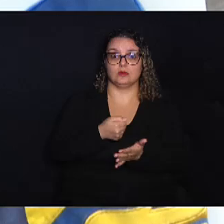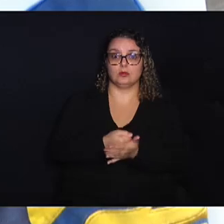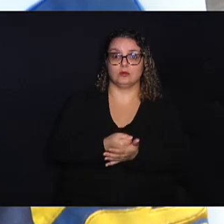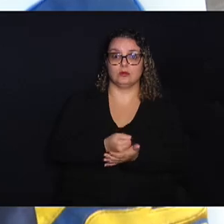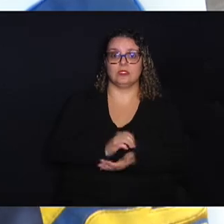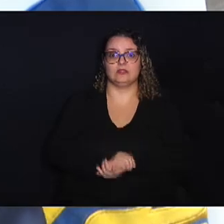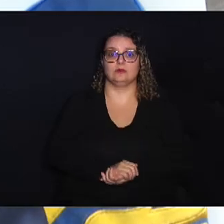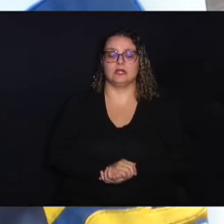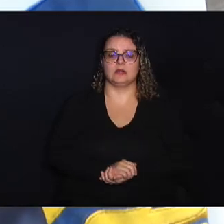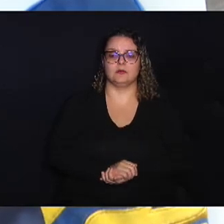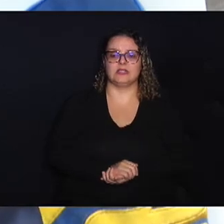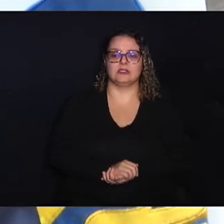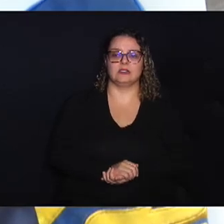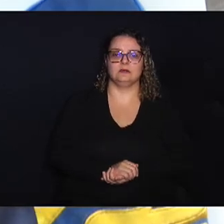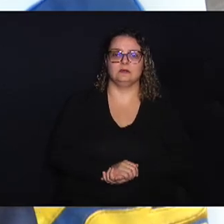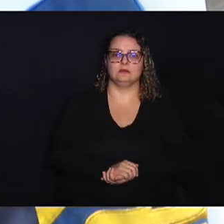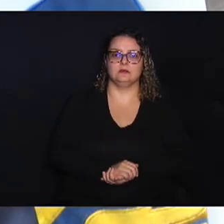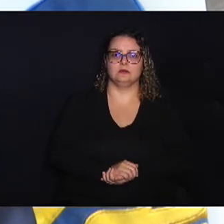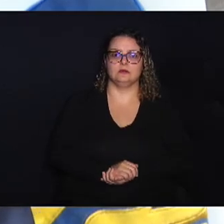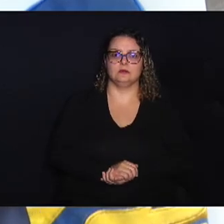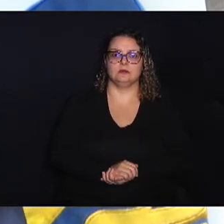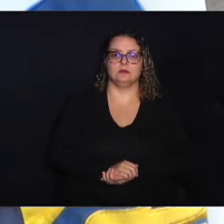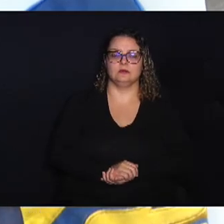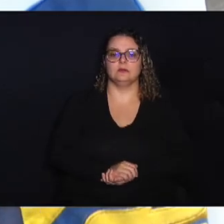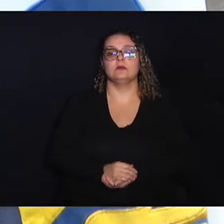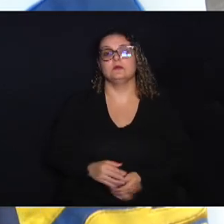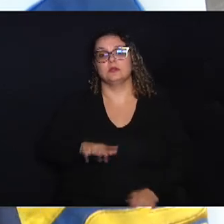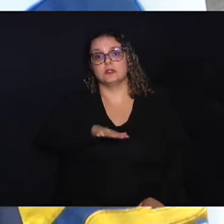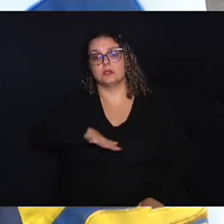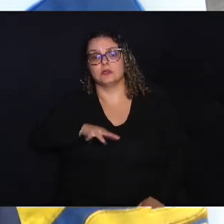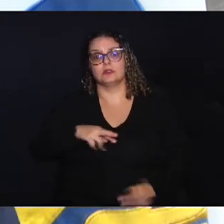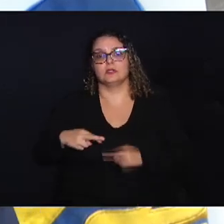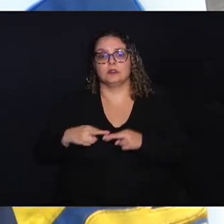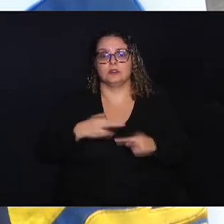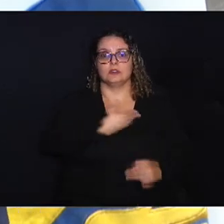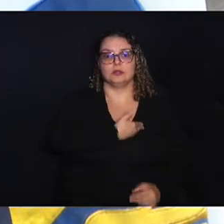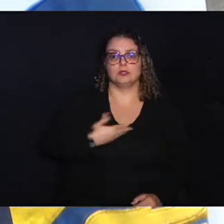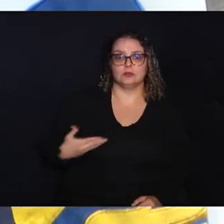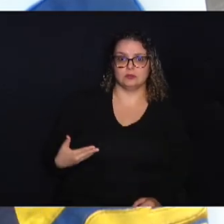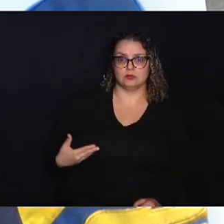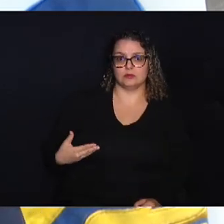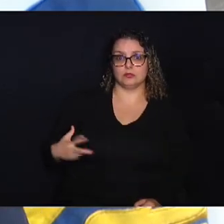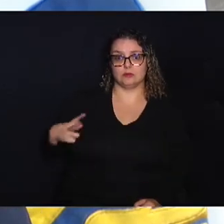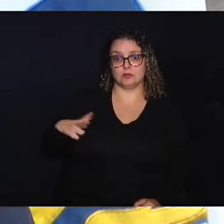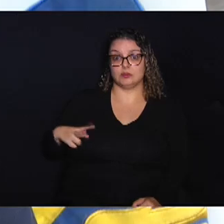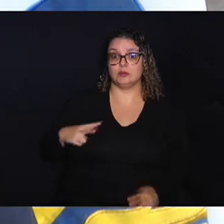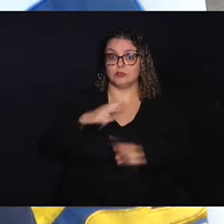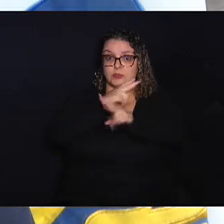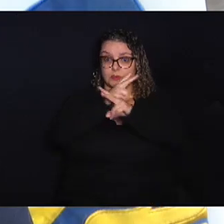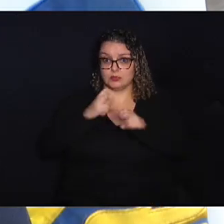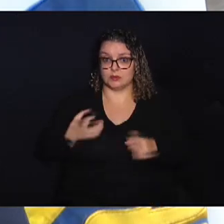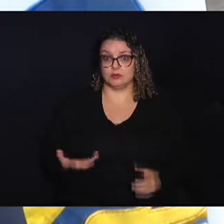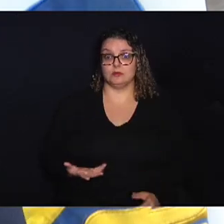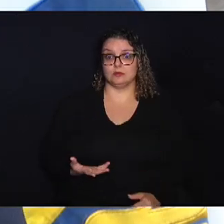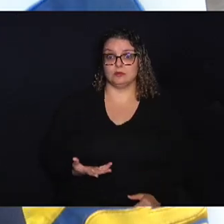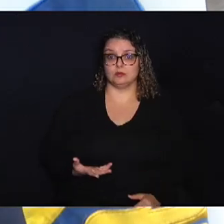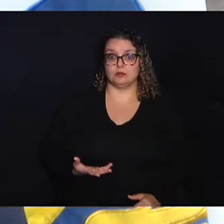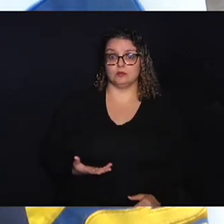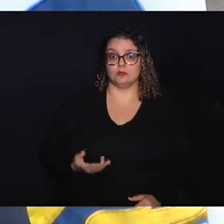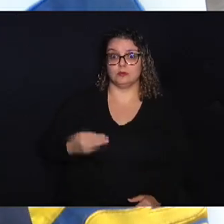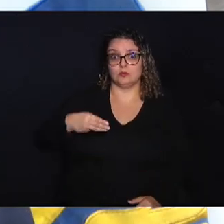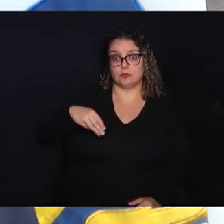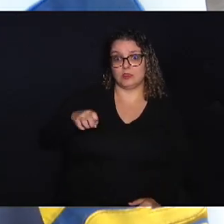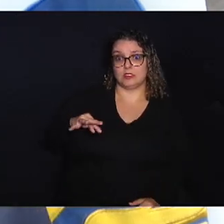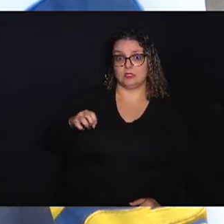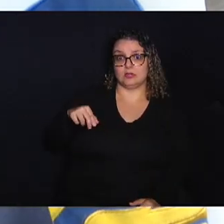os estabelecimentos de saúde da rede pública e privada, ao constatarem um caso de intoxicação por metanol, que